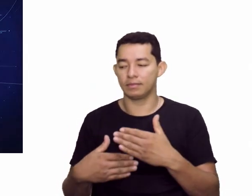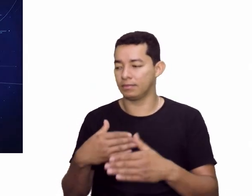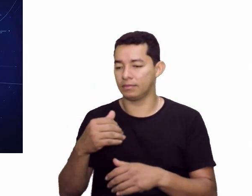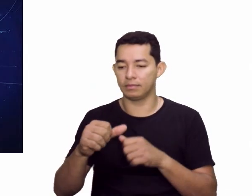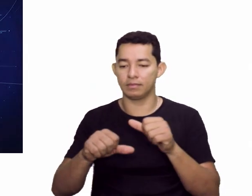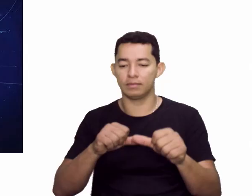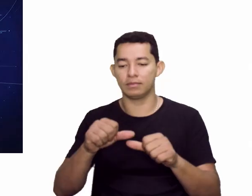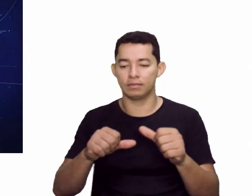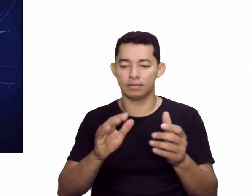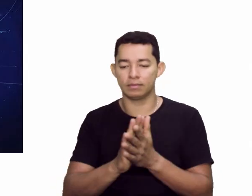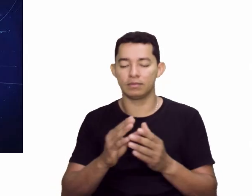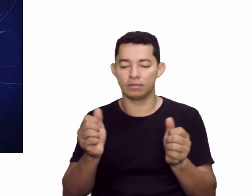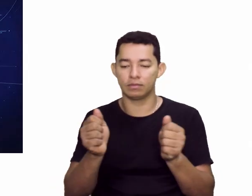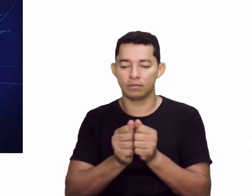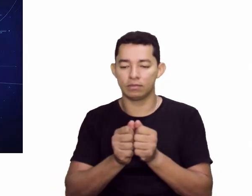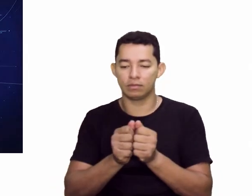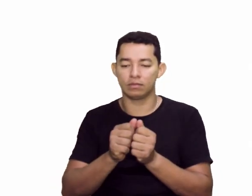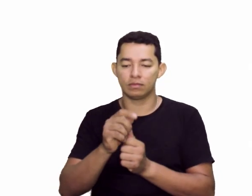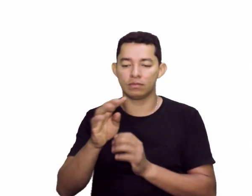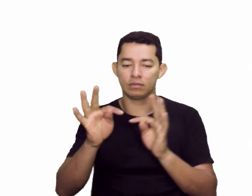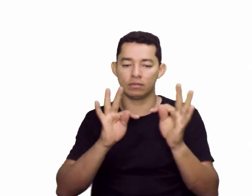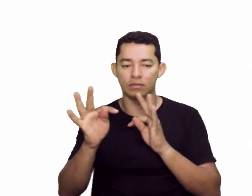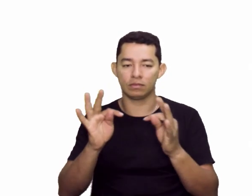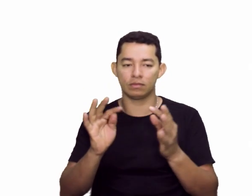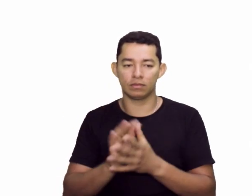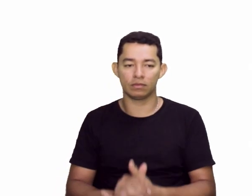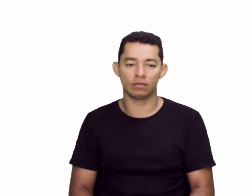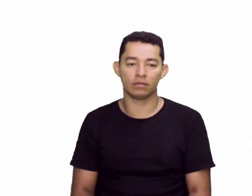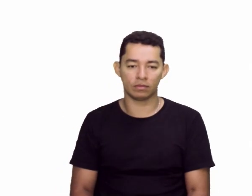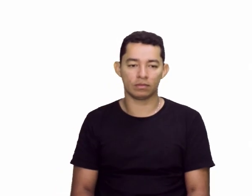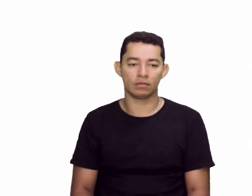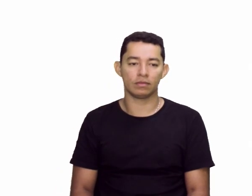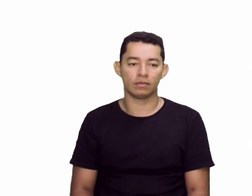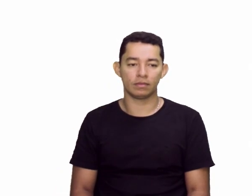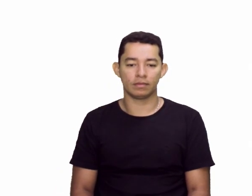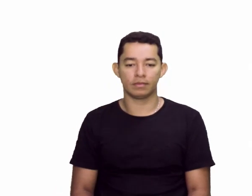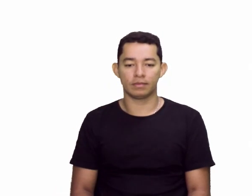transformando com a tecnologia. Né?